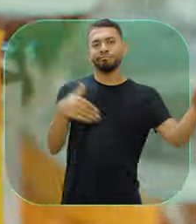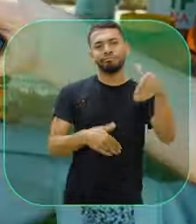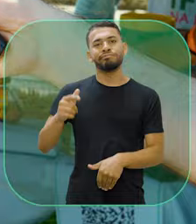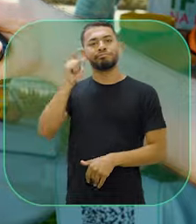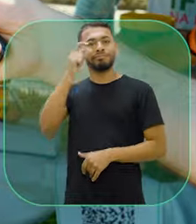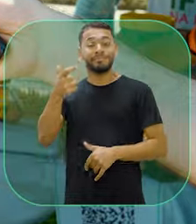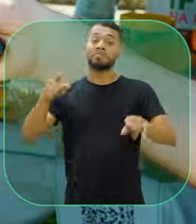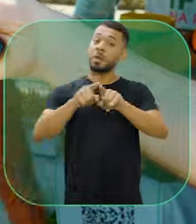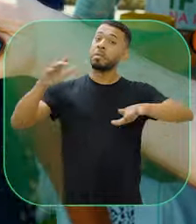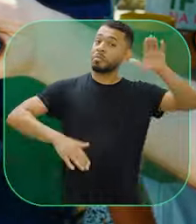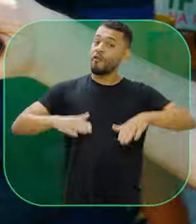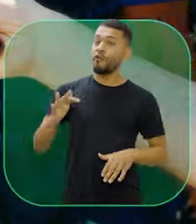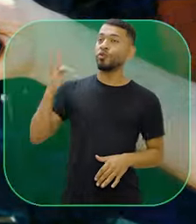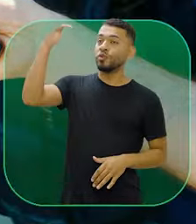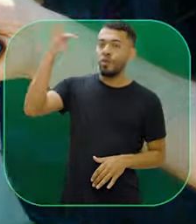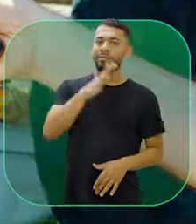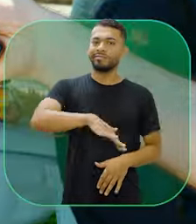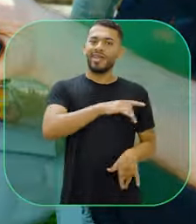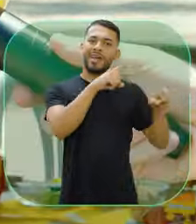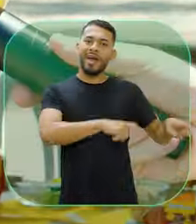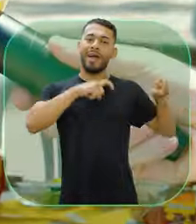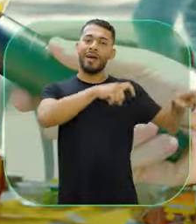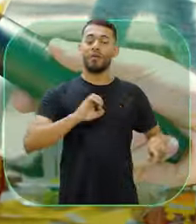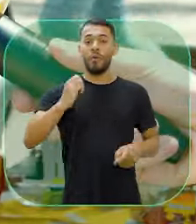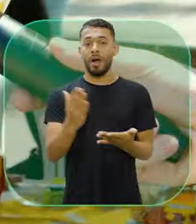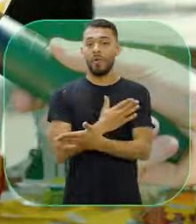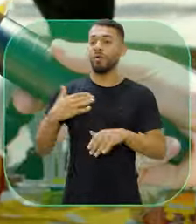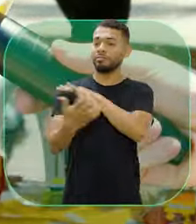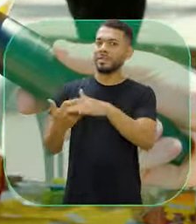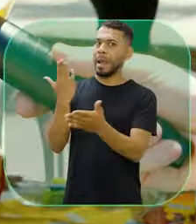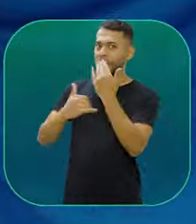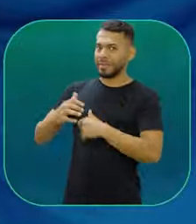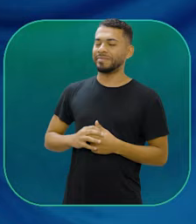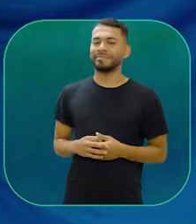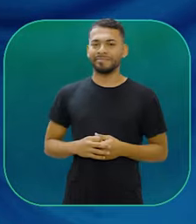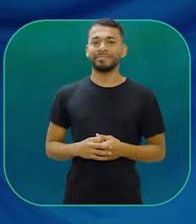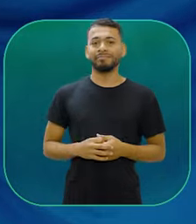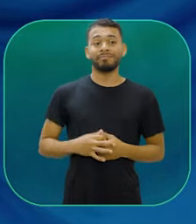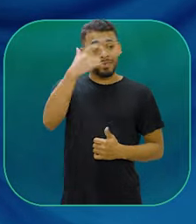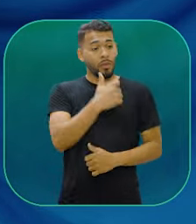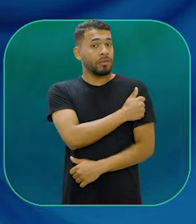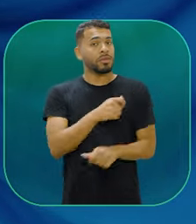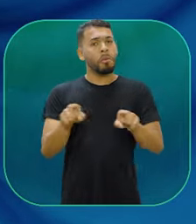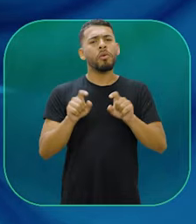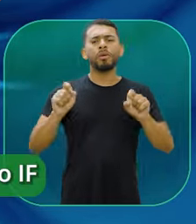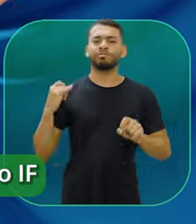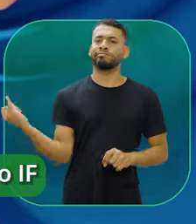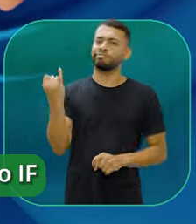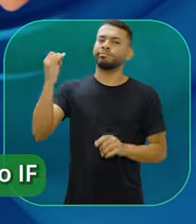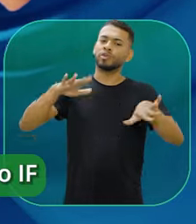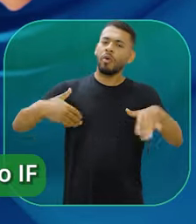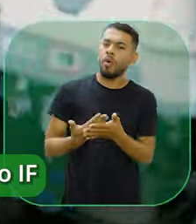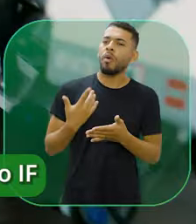participarem, a se interessarem e talvez também ter esse futuro no agro ou em empresas alimentícias. Eu, como aluno, é muito importante para a escola